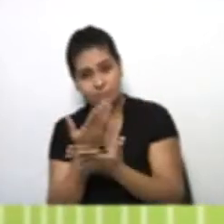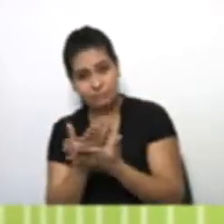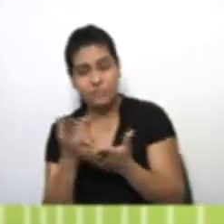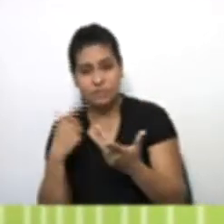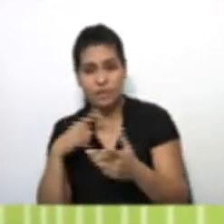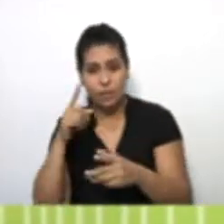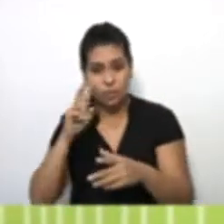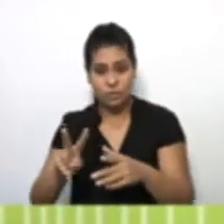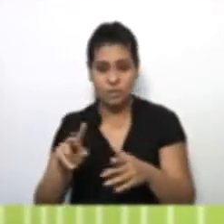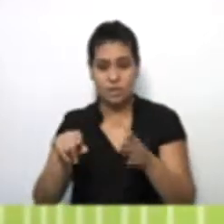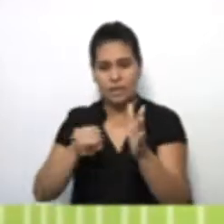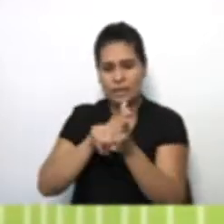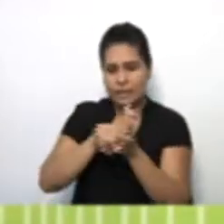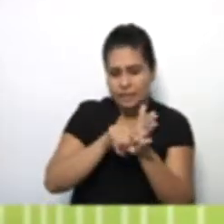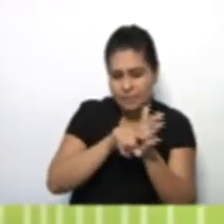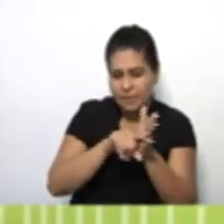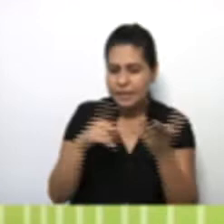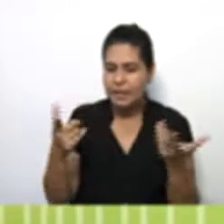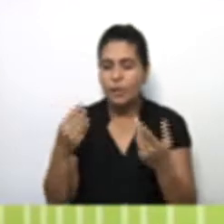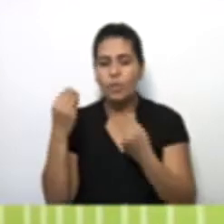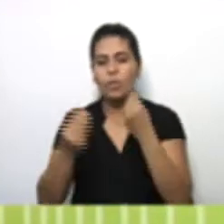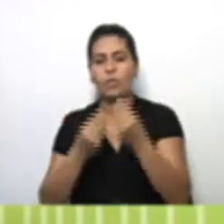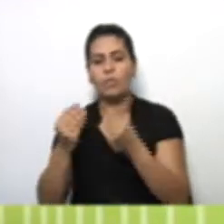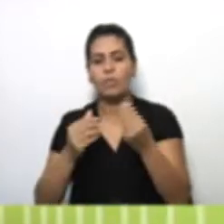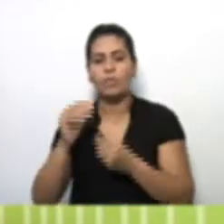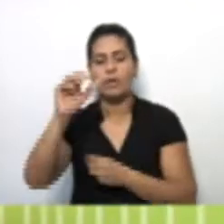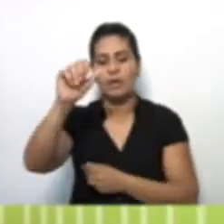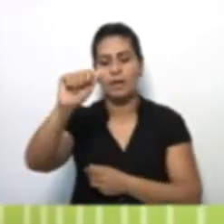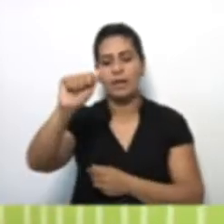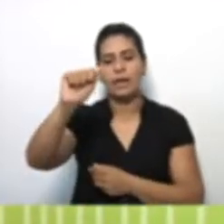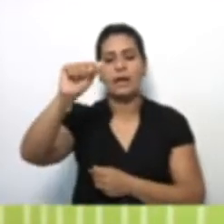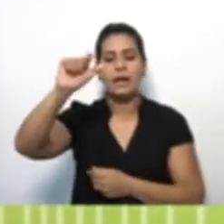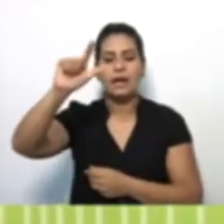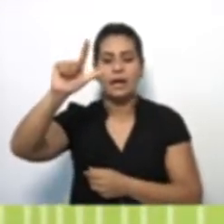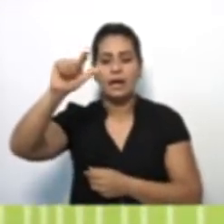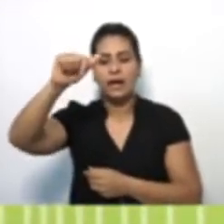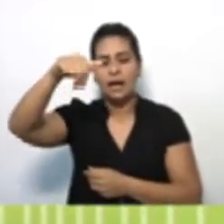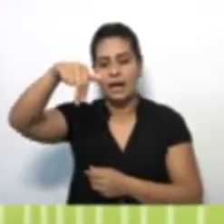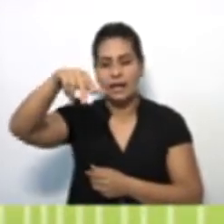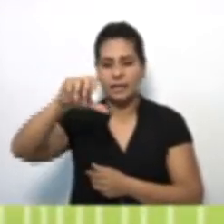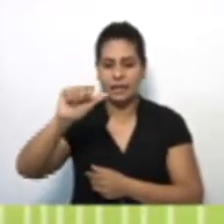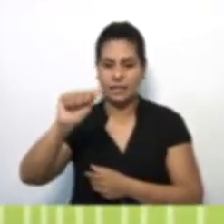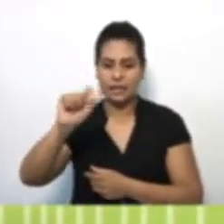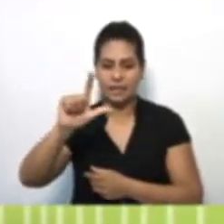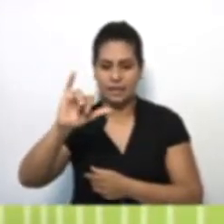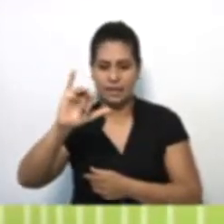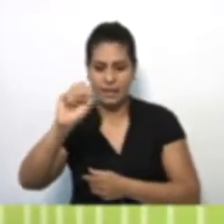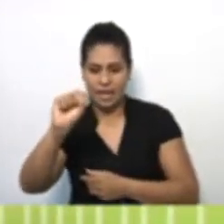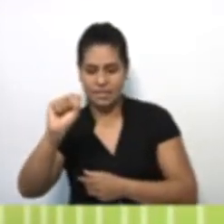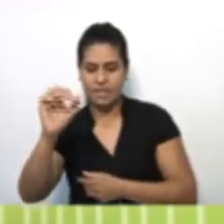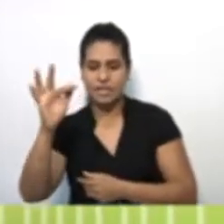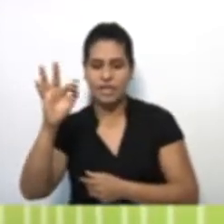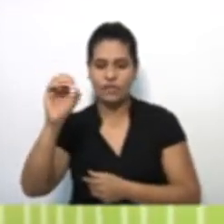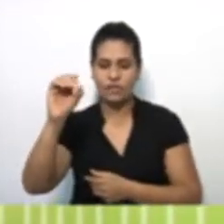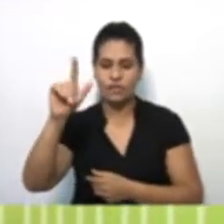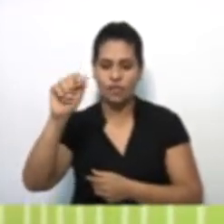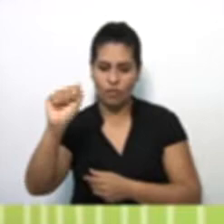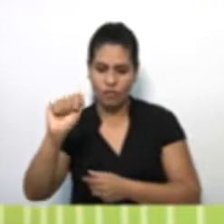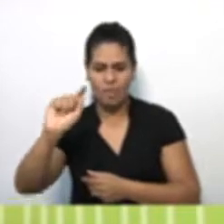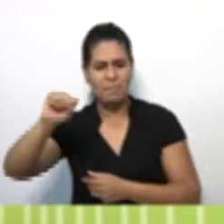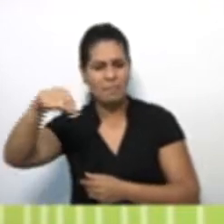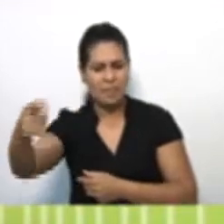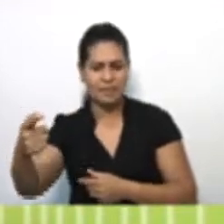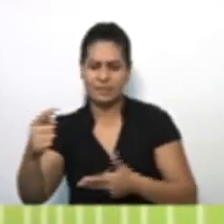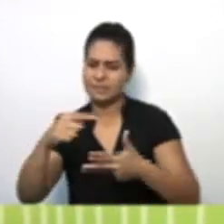análise SWOT, né? Que é mais conhecido como análise fofa, né, traduzindo aí para o nosso bom português. Vamos ver isso mais para frente, não